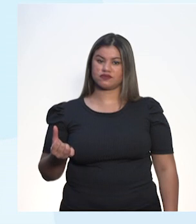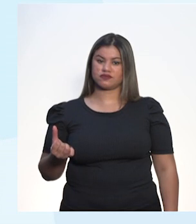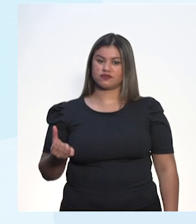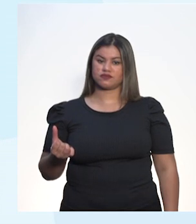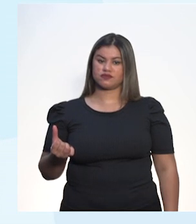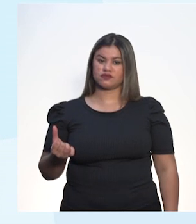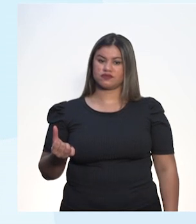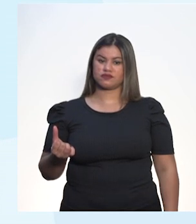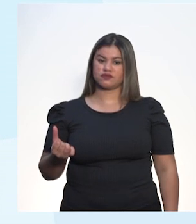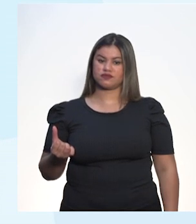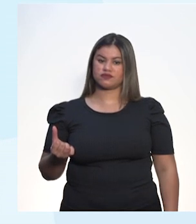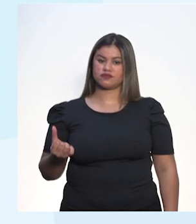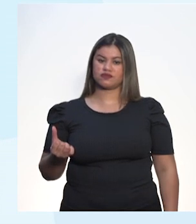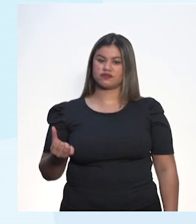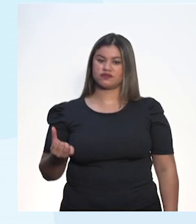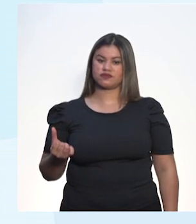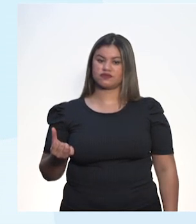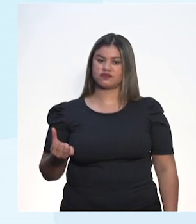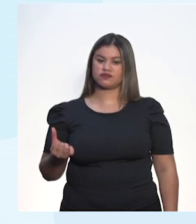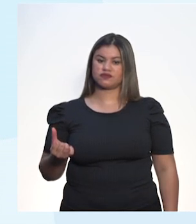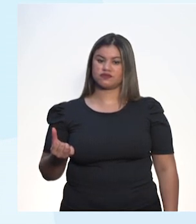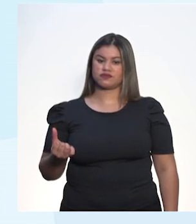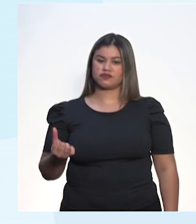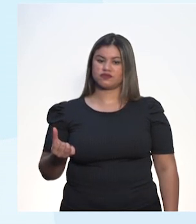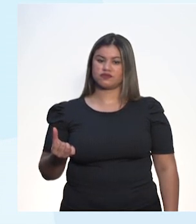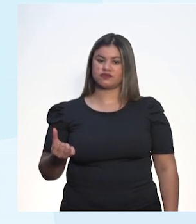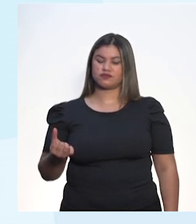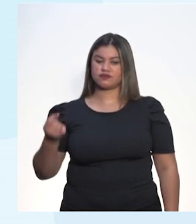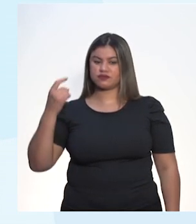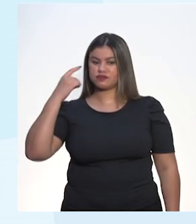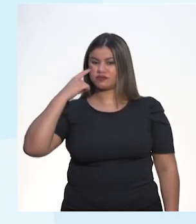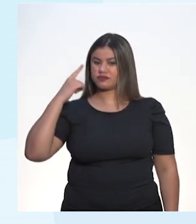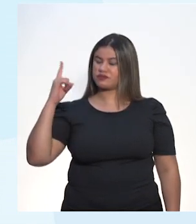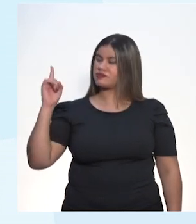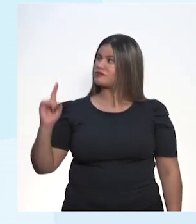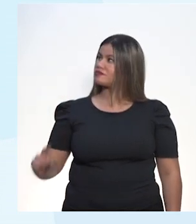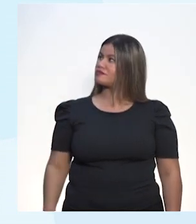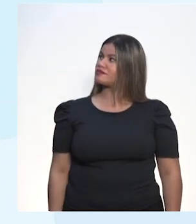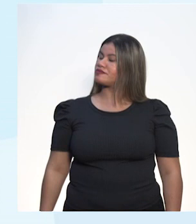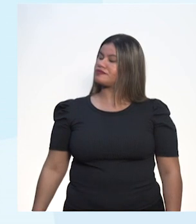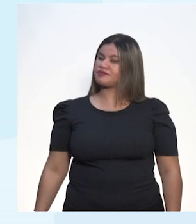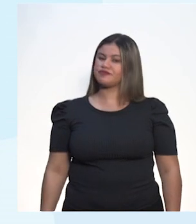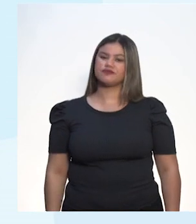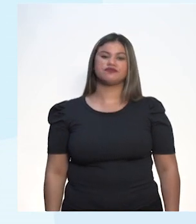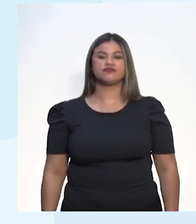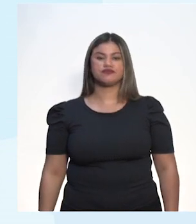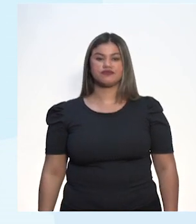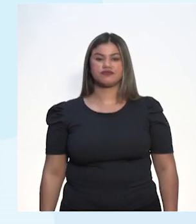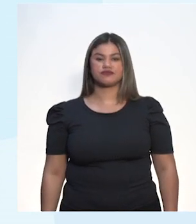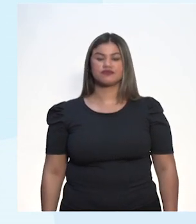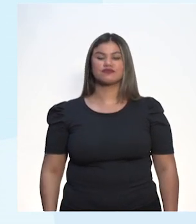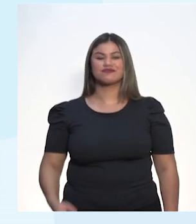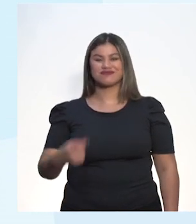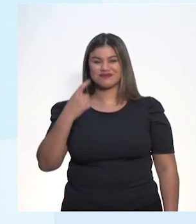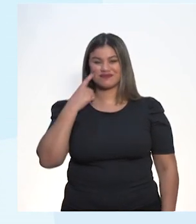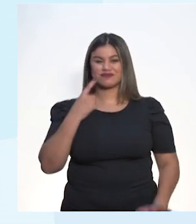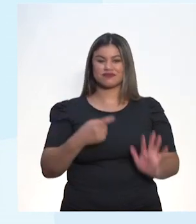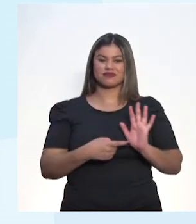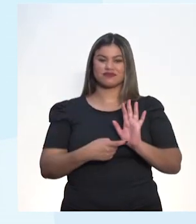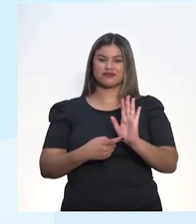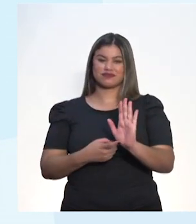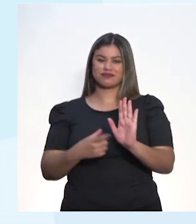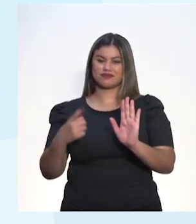e o 6. Observem que, nesse caso, o meu espaço